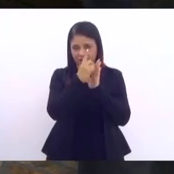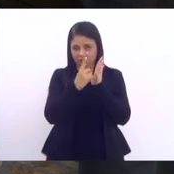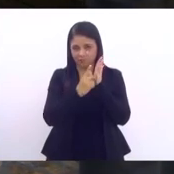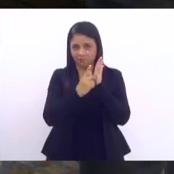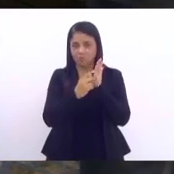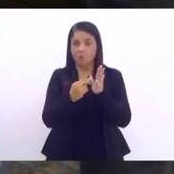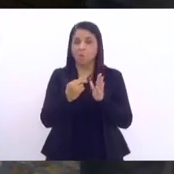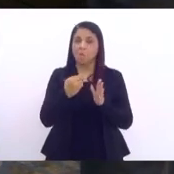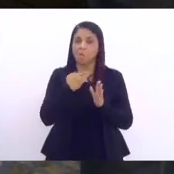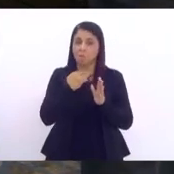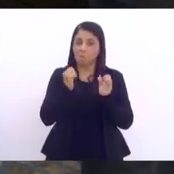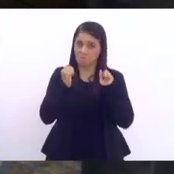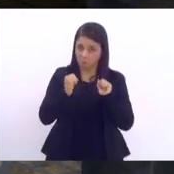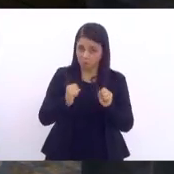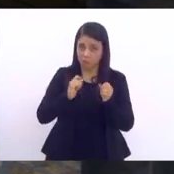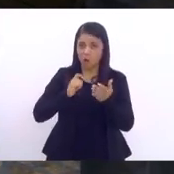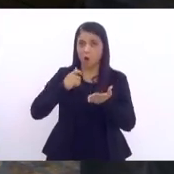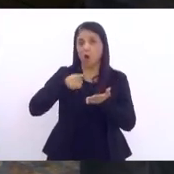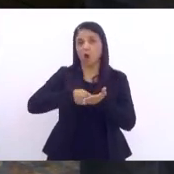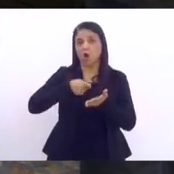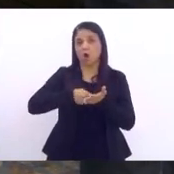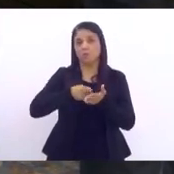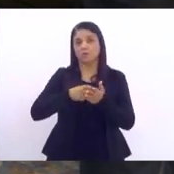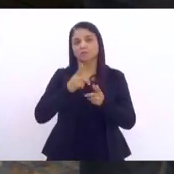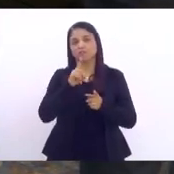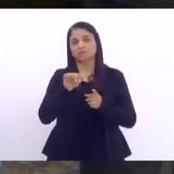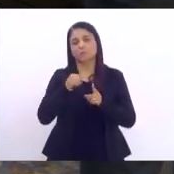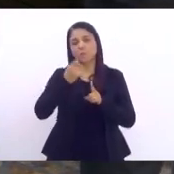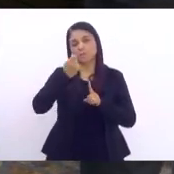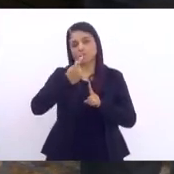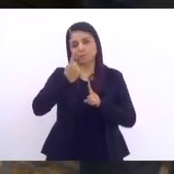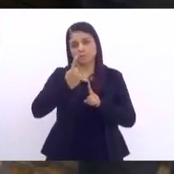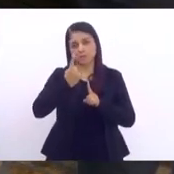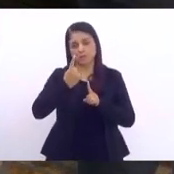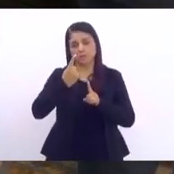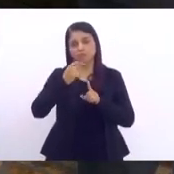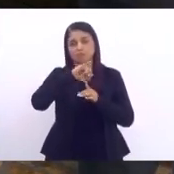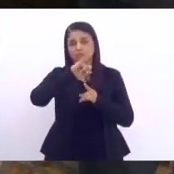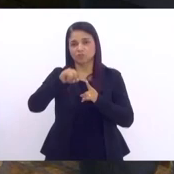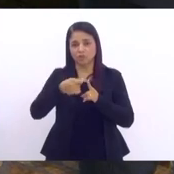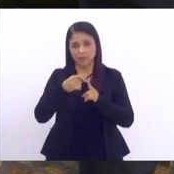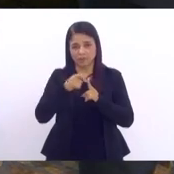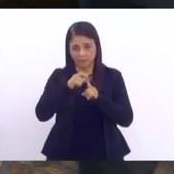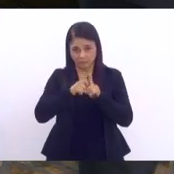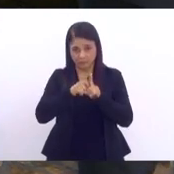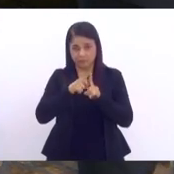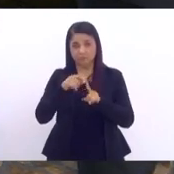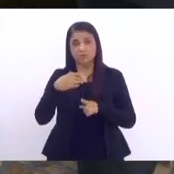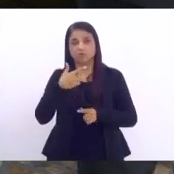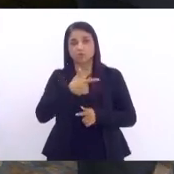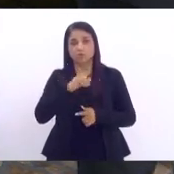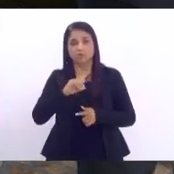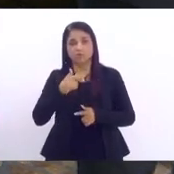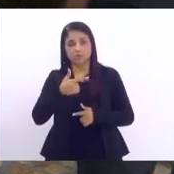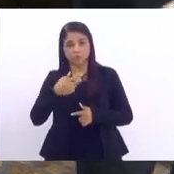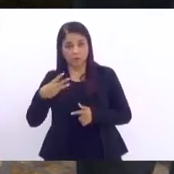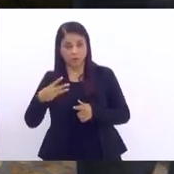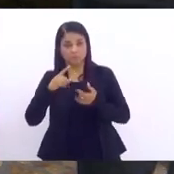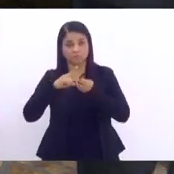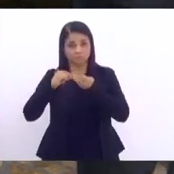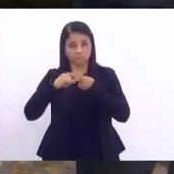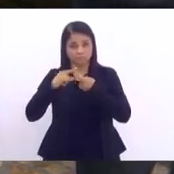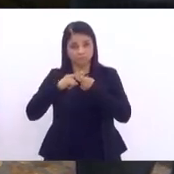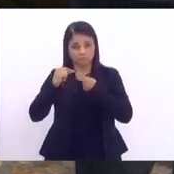partir de 1º de janeiro de 24. E o artigo 2º é um artigo de modulação. O que, que diz